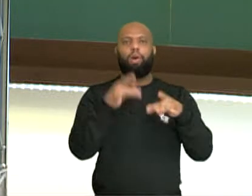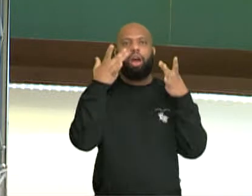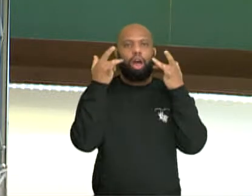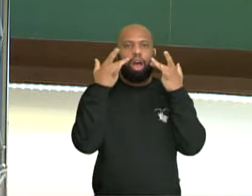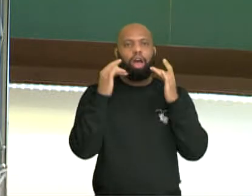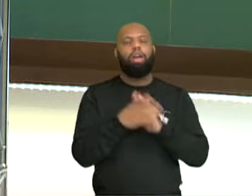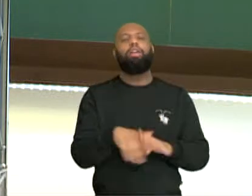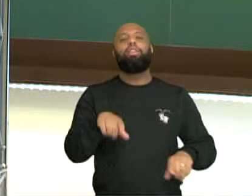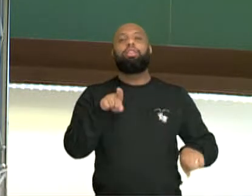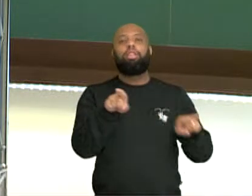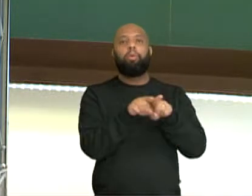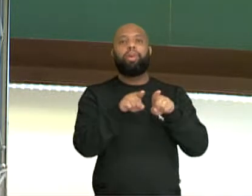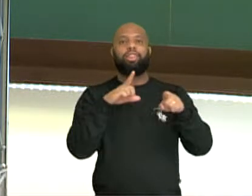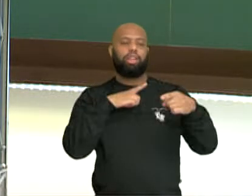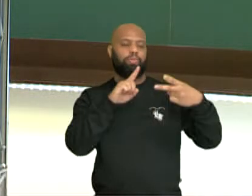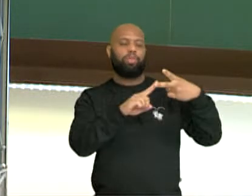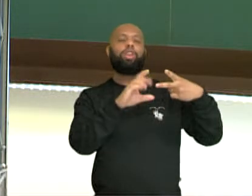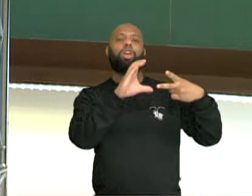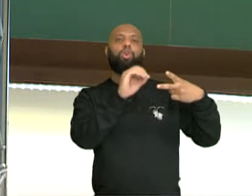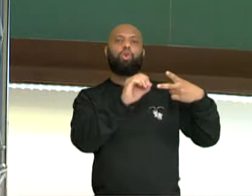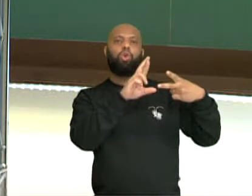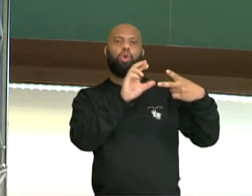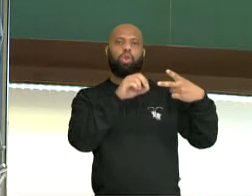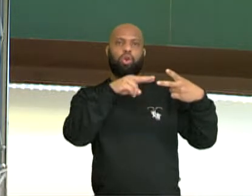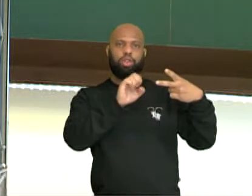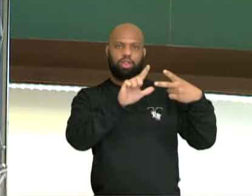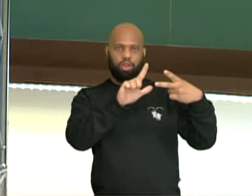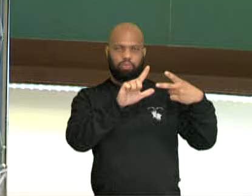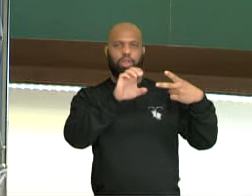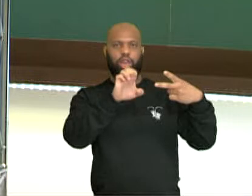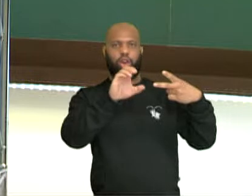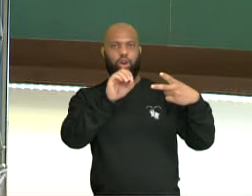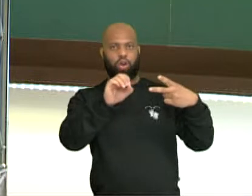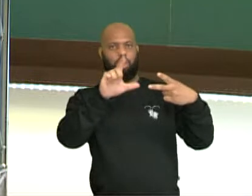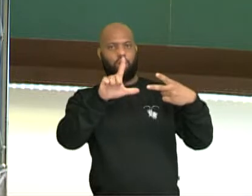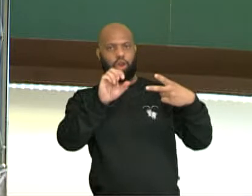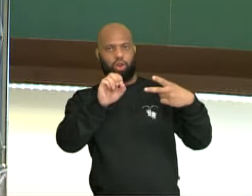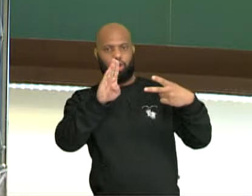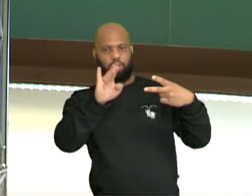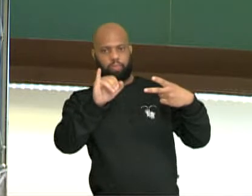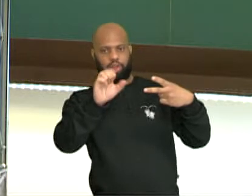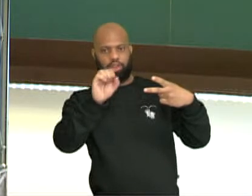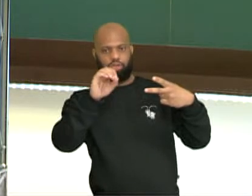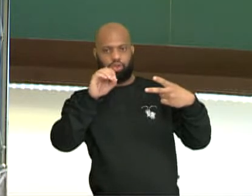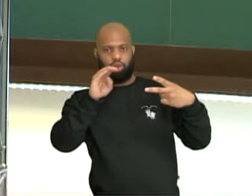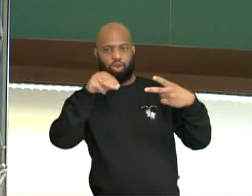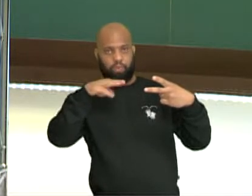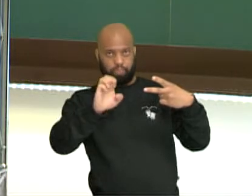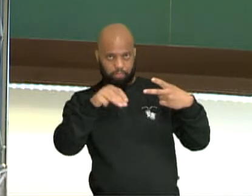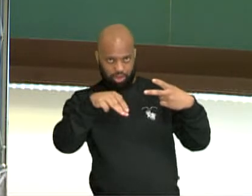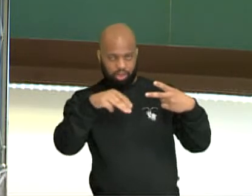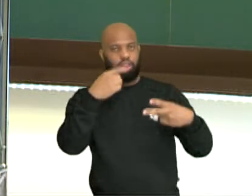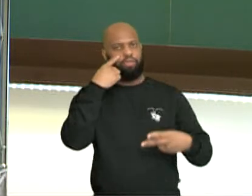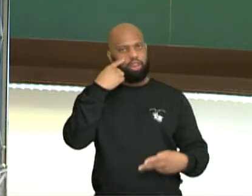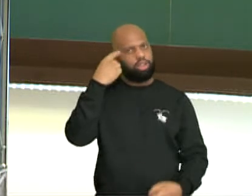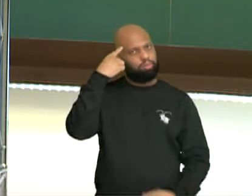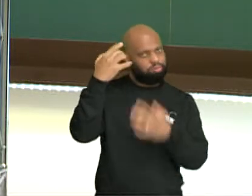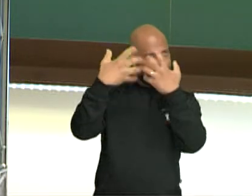o Lobisomem. Então, será que você tem toda essa destreza? Pensa sobre isso.